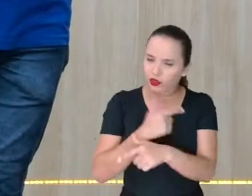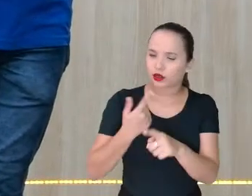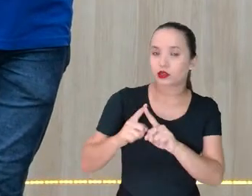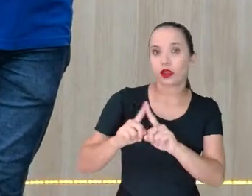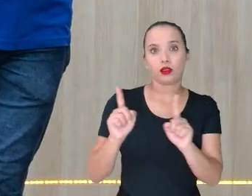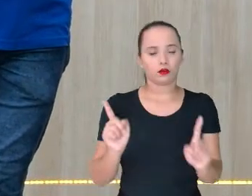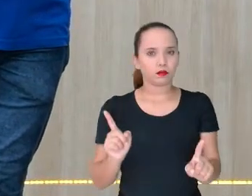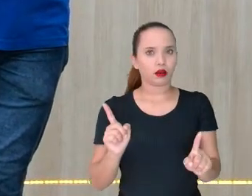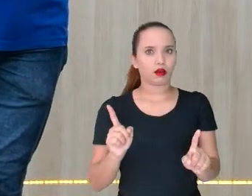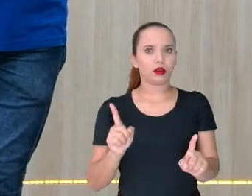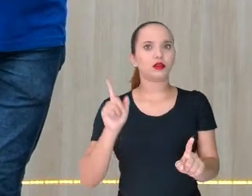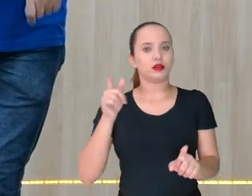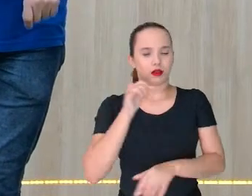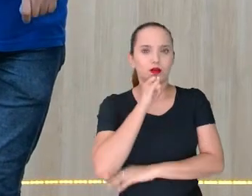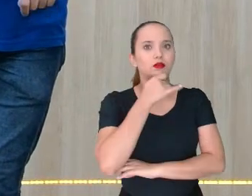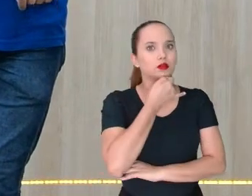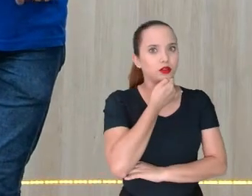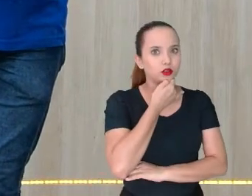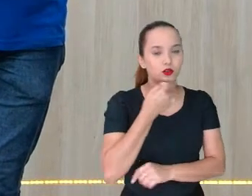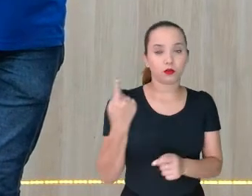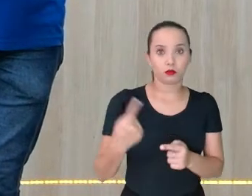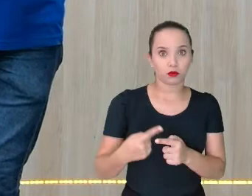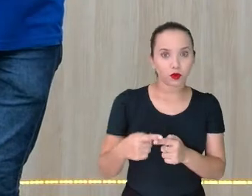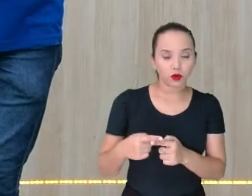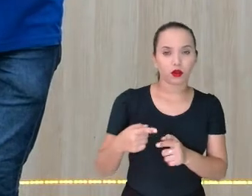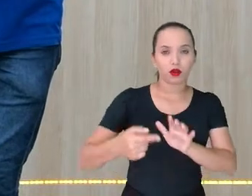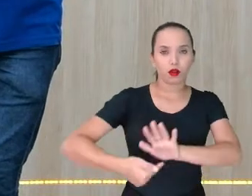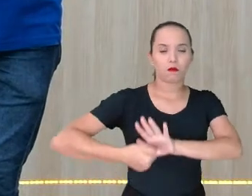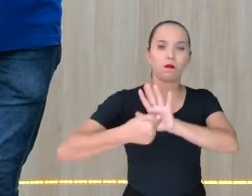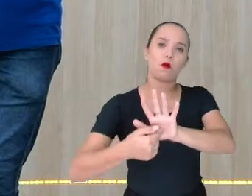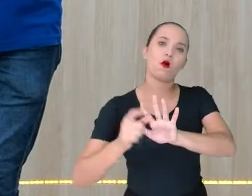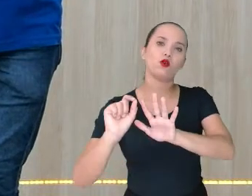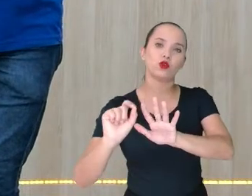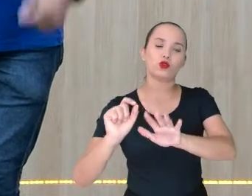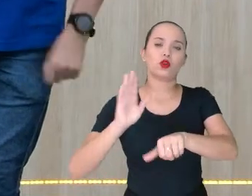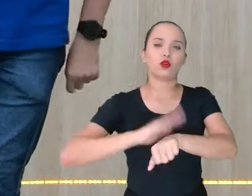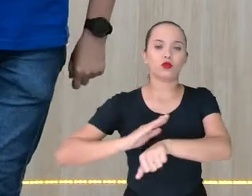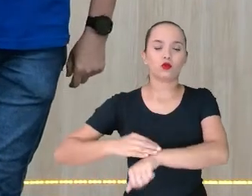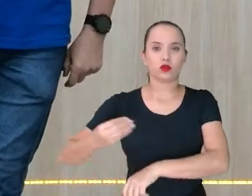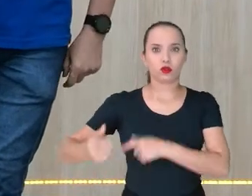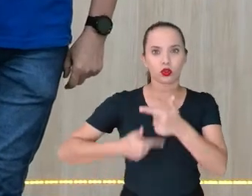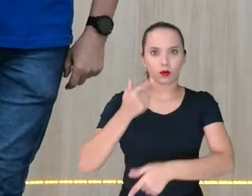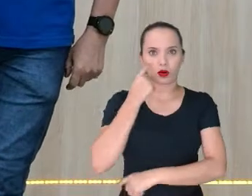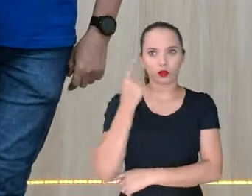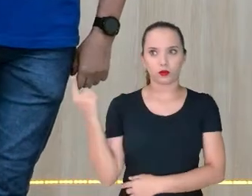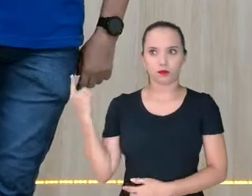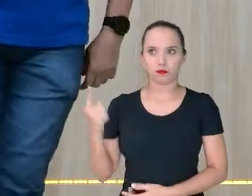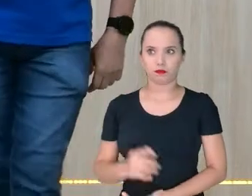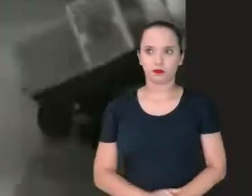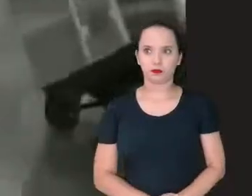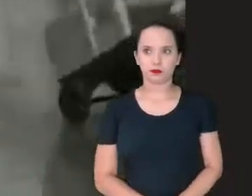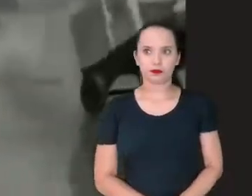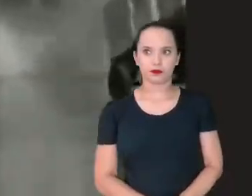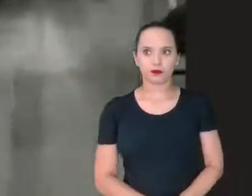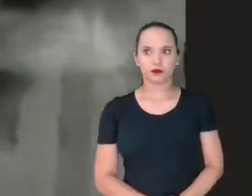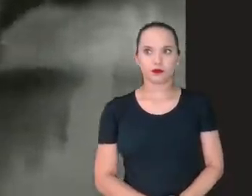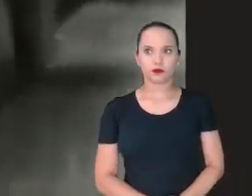mesmo tempo ele é triste, porque retrata a situação do trabalhador. Veja aí. Tela cheia, Billy